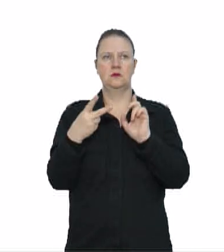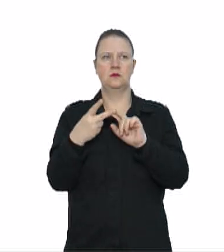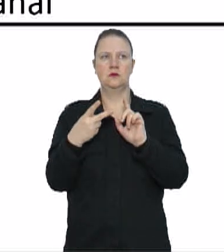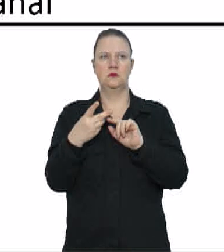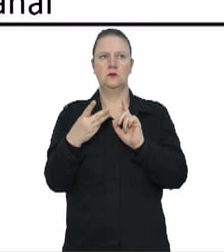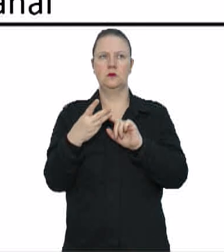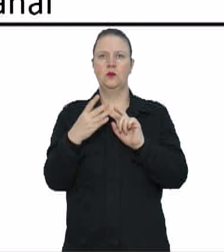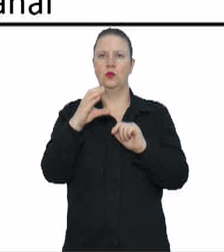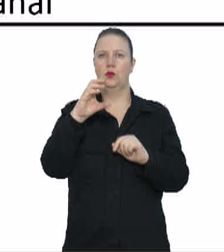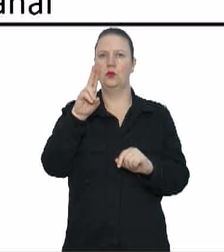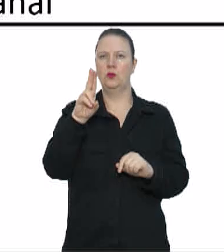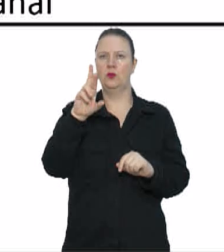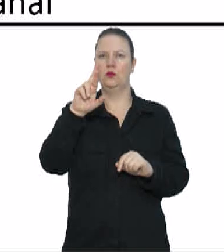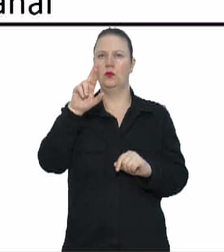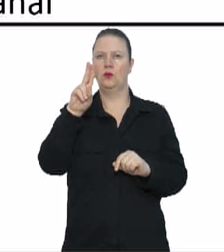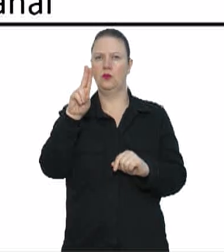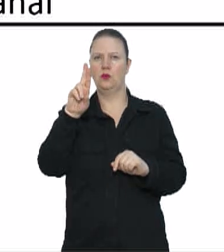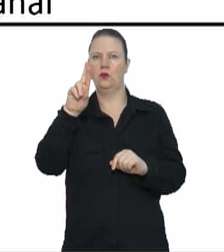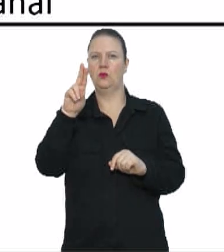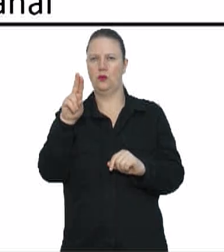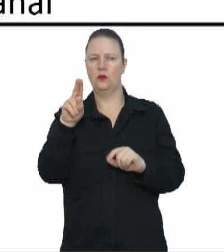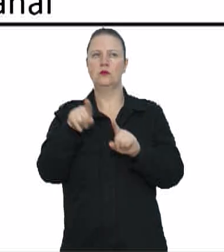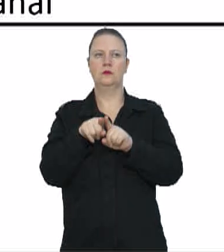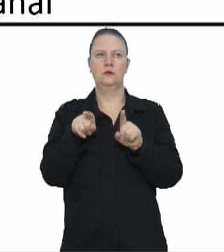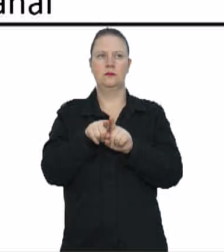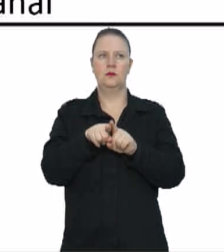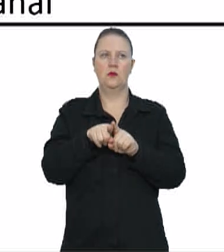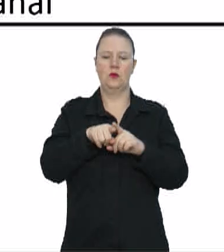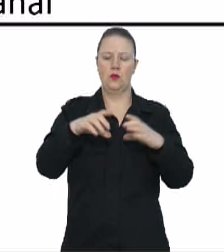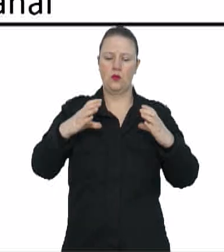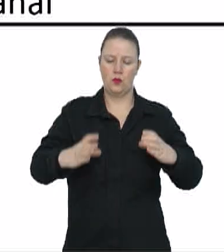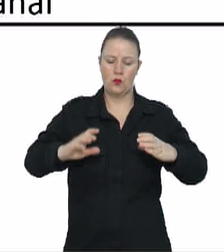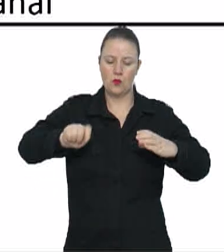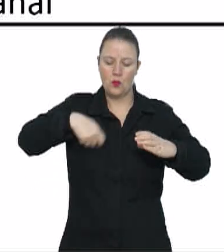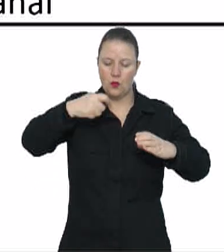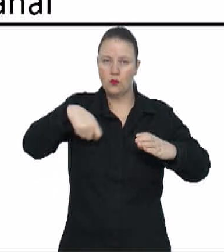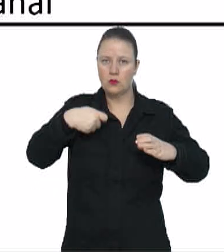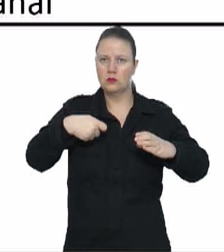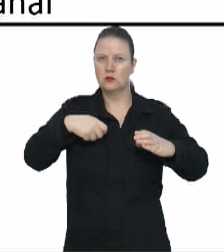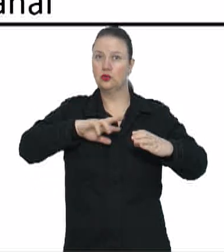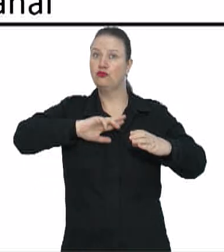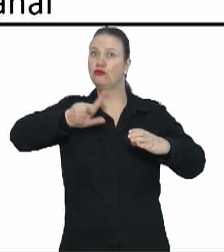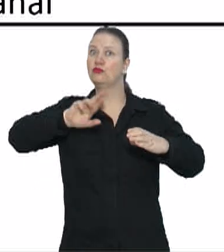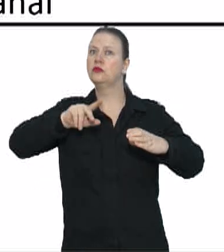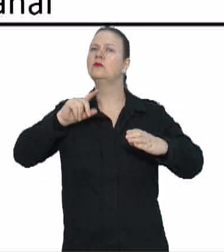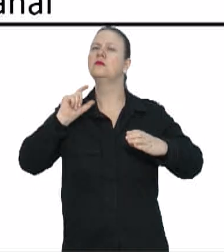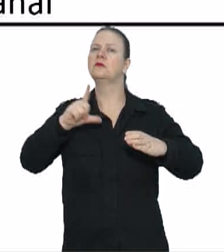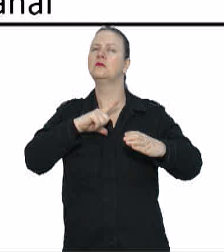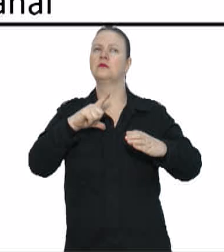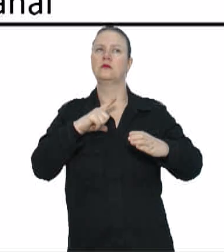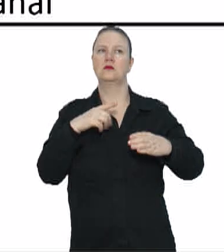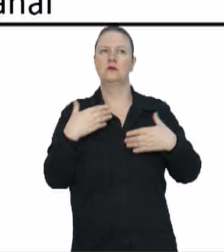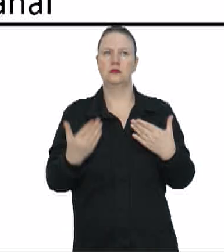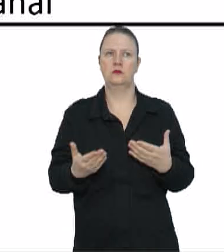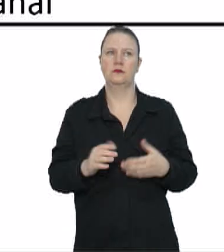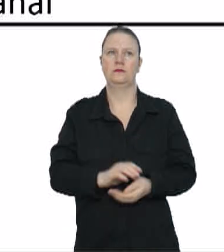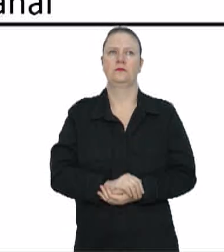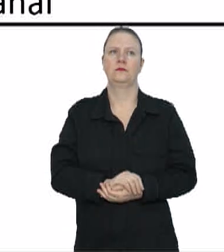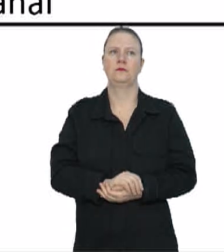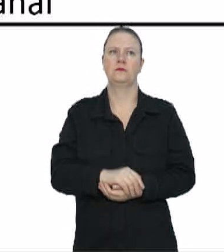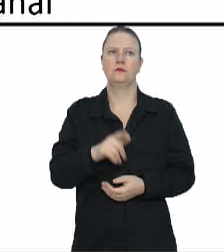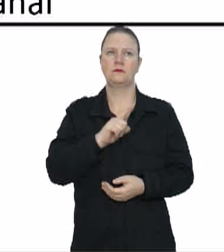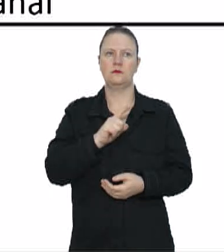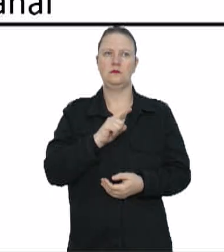manifestações culturais desta região. Pratos típicos, o que nós vamos ter ali diferente na região centro-oeste de outras